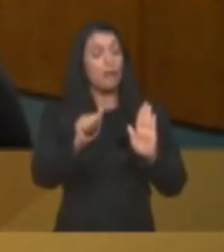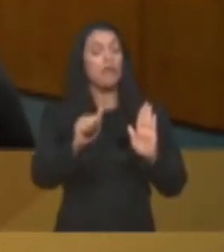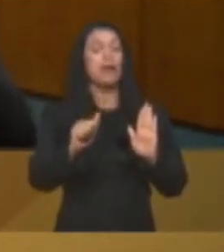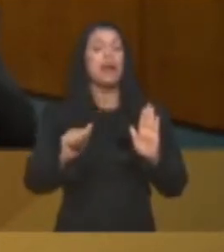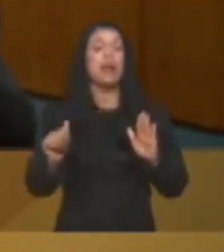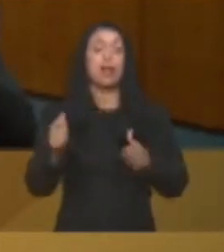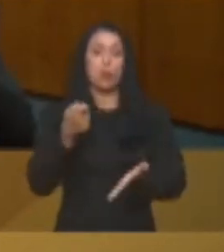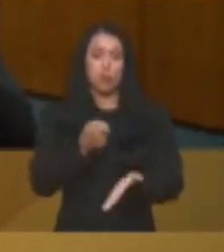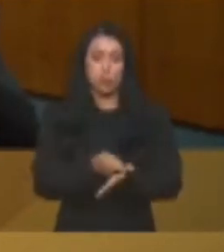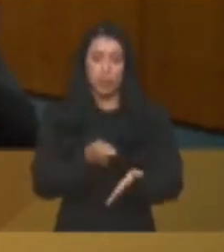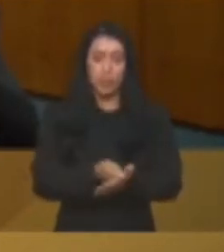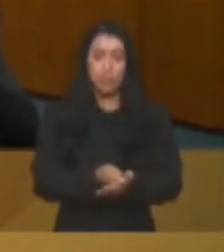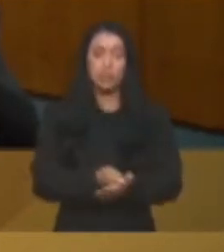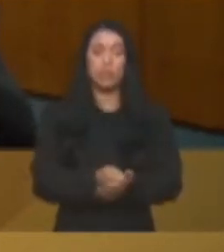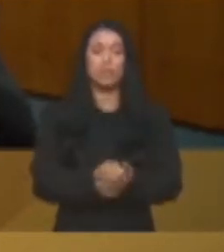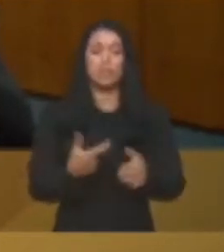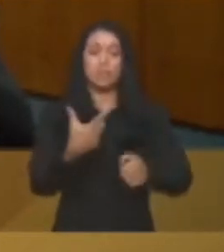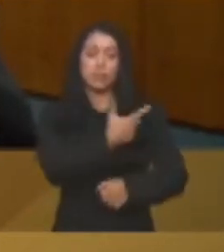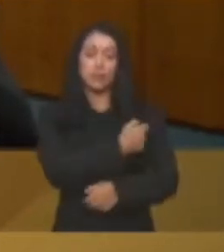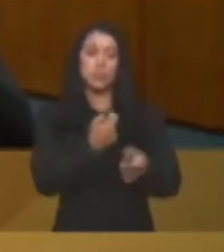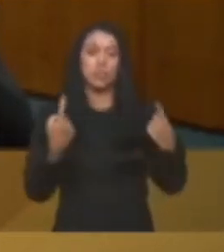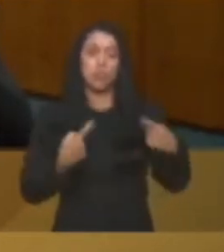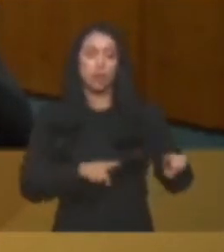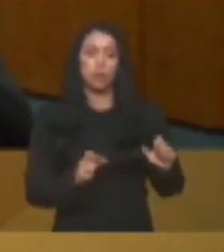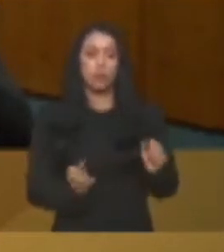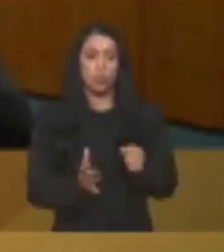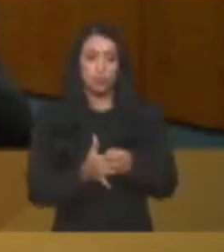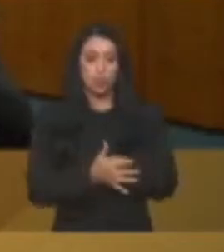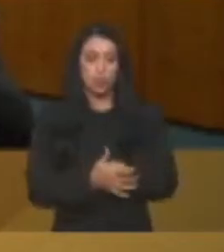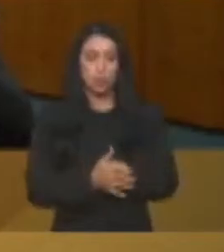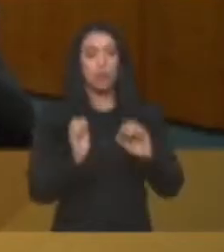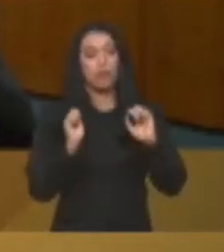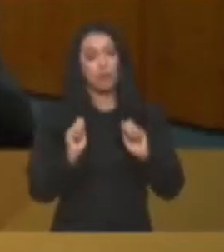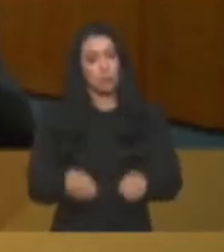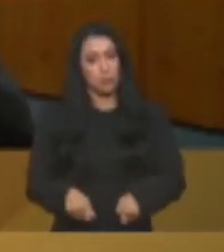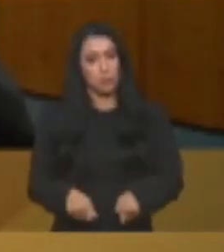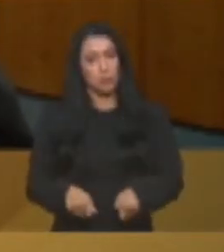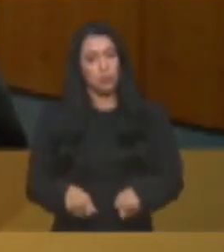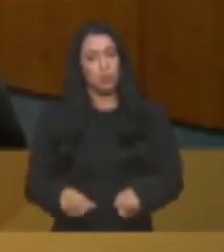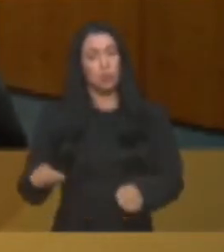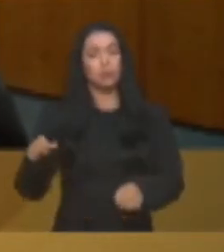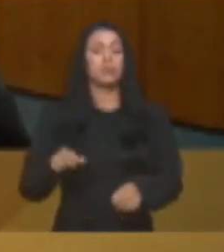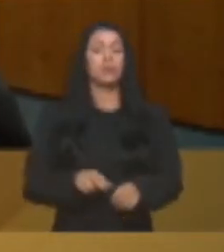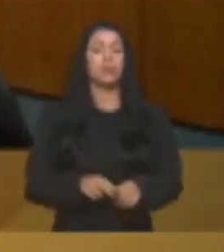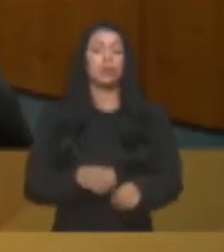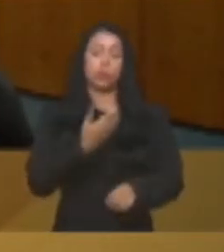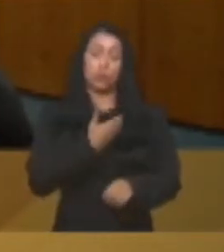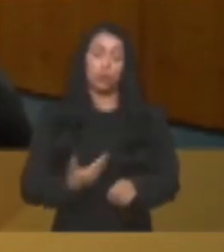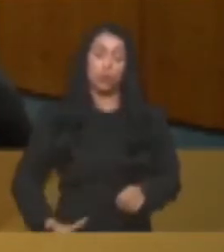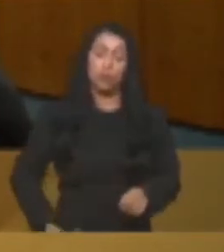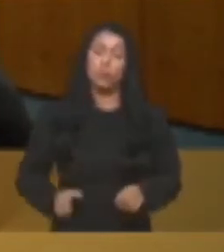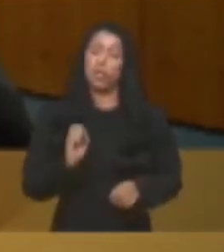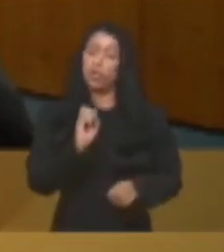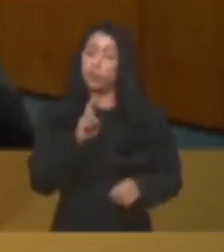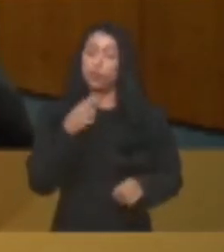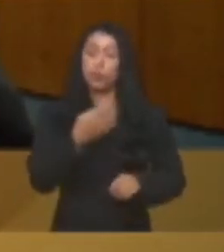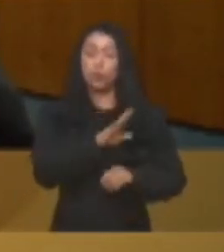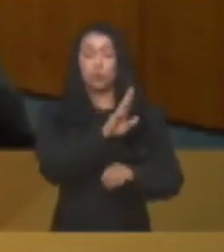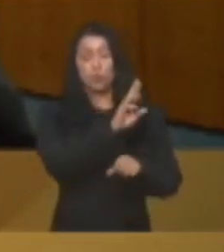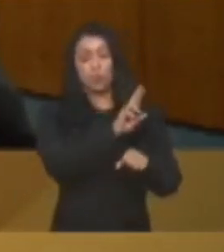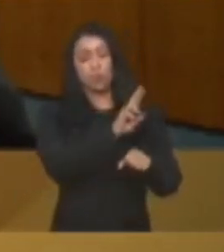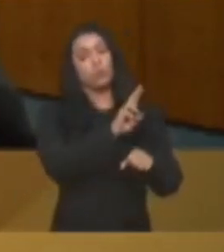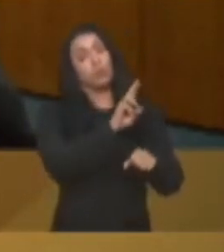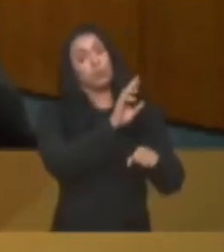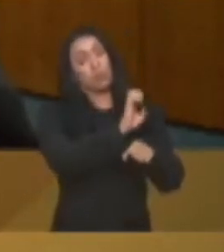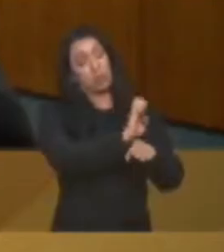instituição de obrigatoriedade da vacina contra a Covid-19 é possível pela União ou pelos Estados, mediante oitiva prévia